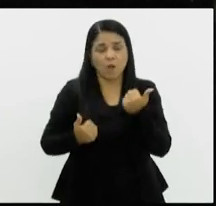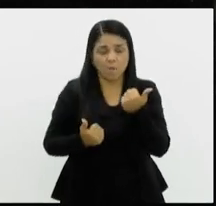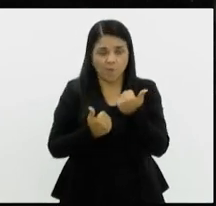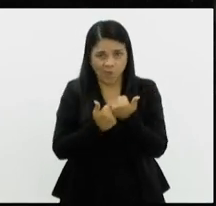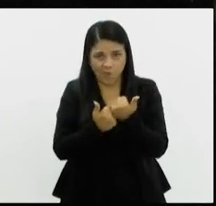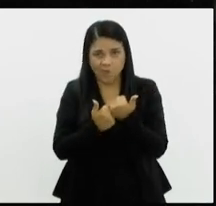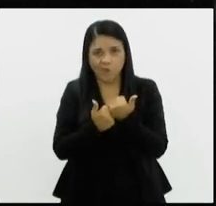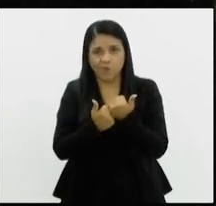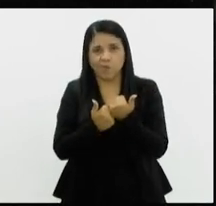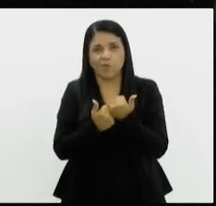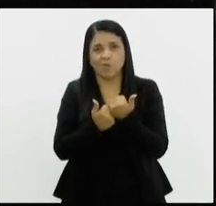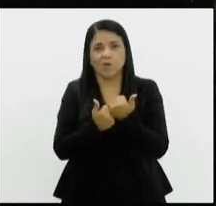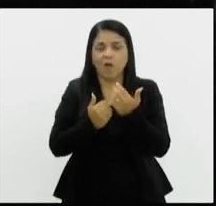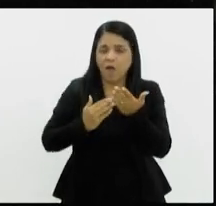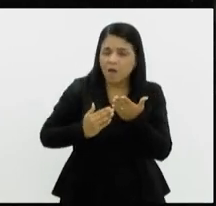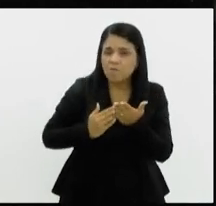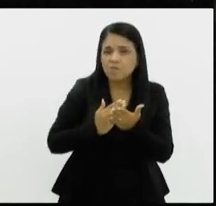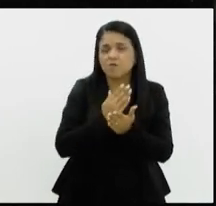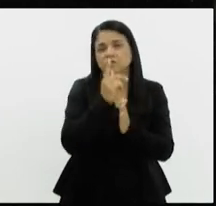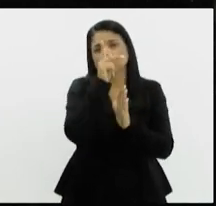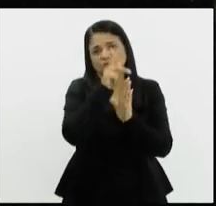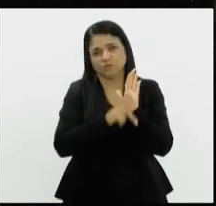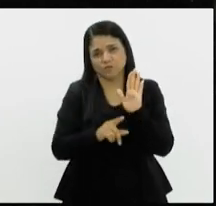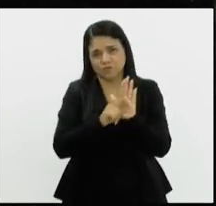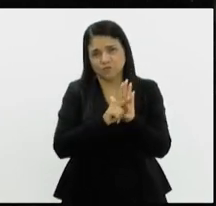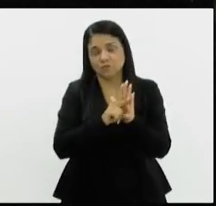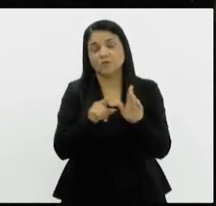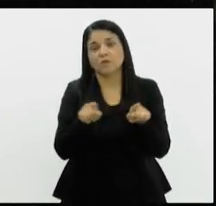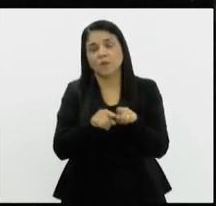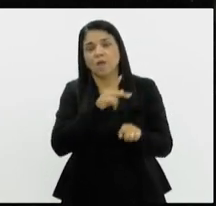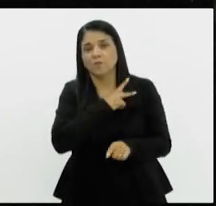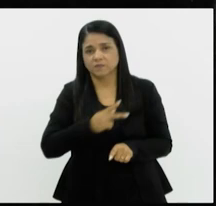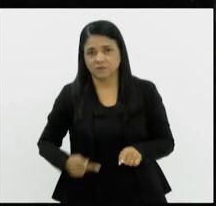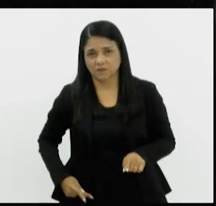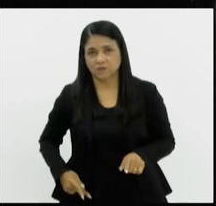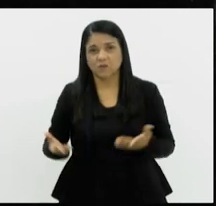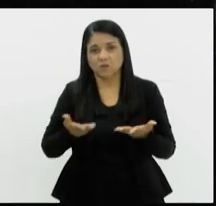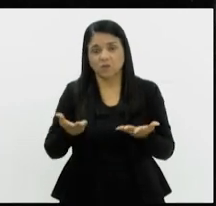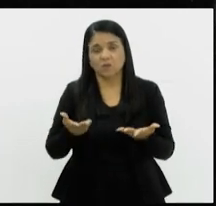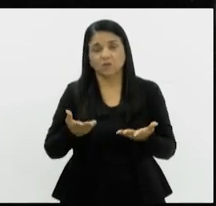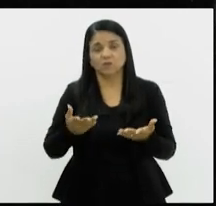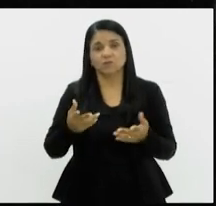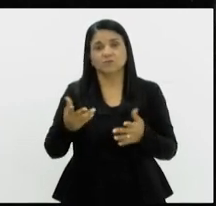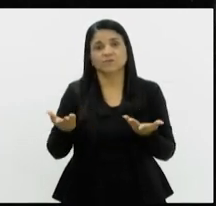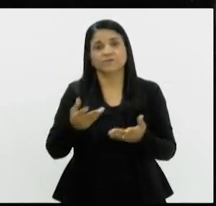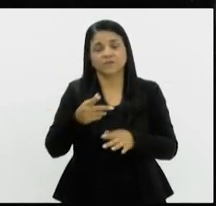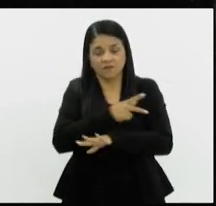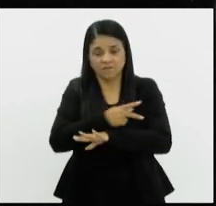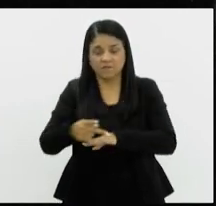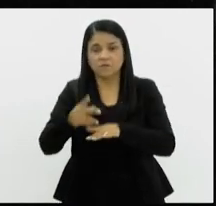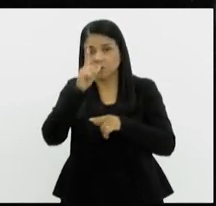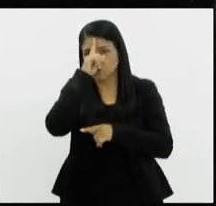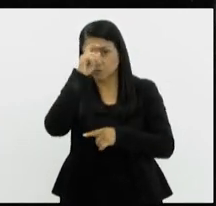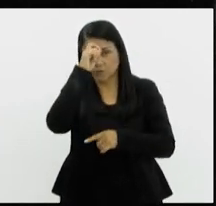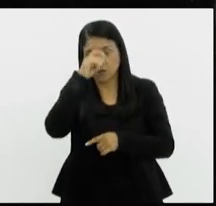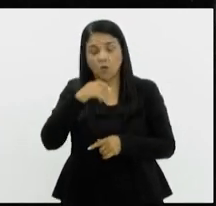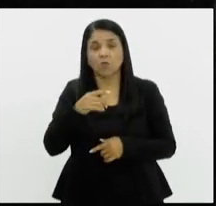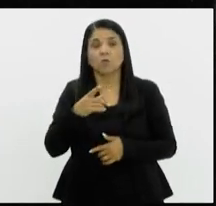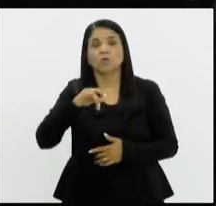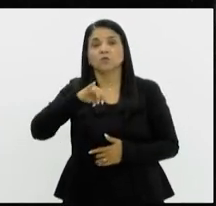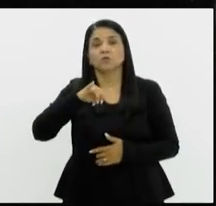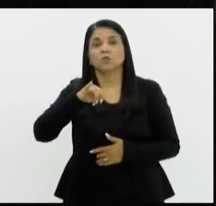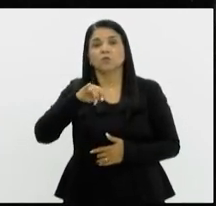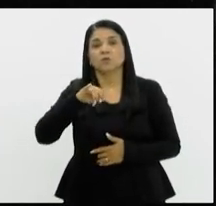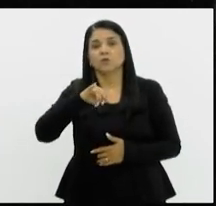vocês a aprovação de vocês ao nosso Presidente Pois por exemplo eu fiscalizava muito o Hospital Adão Pereira Nunes e hoje eu não posso fiscalizar porque